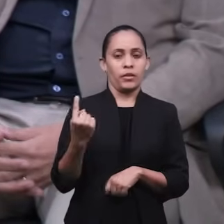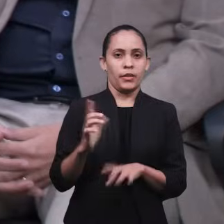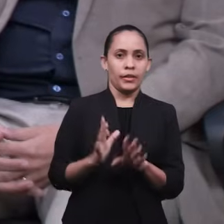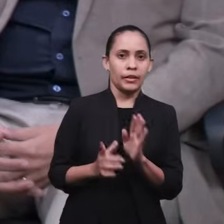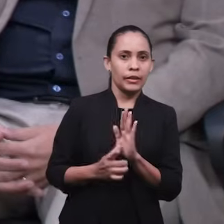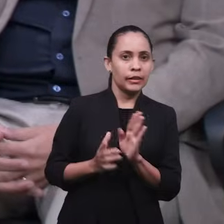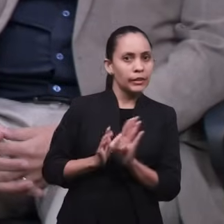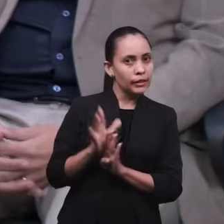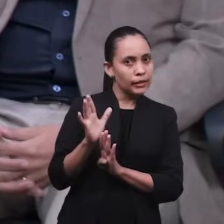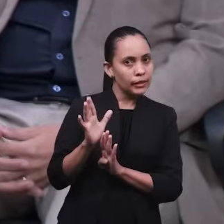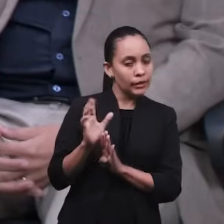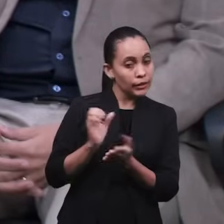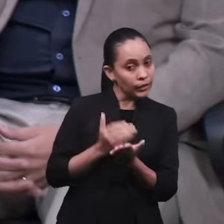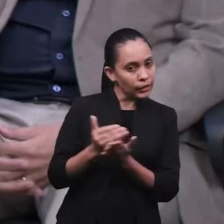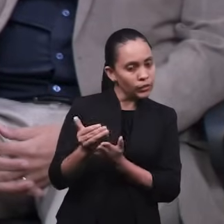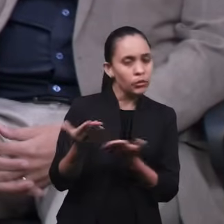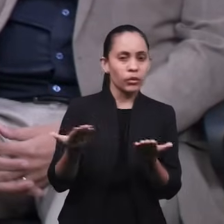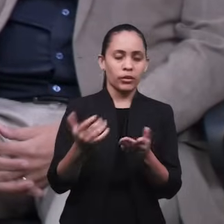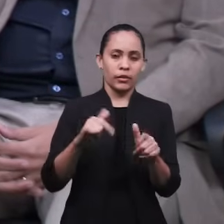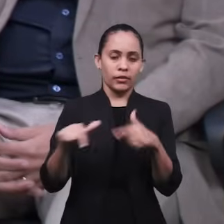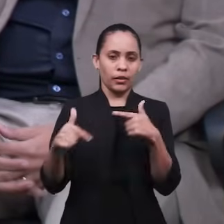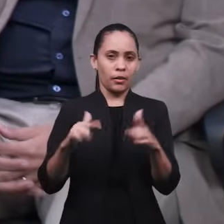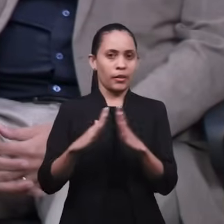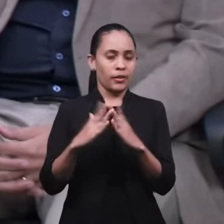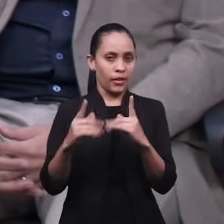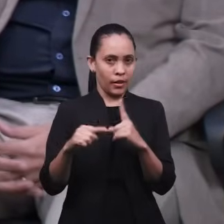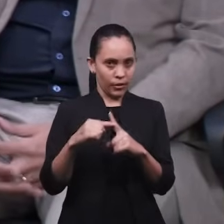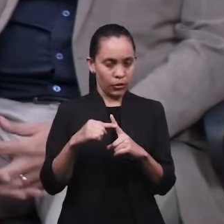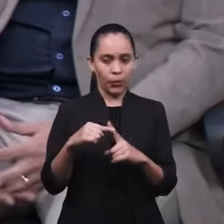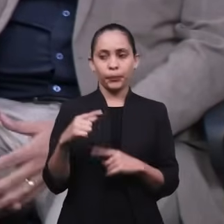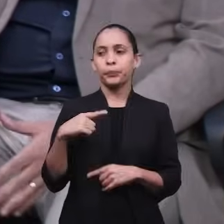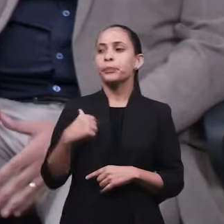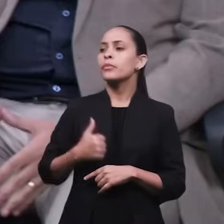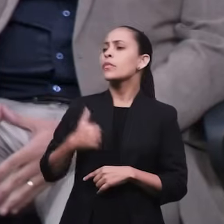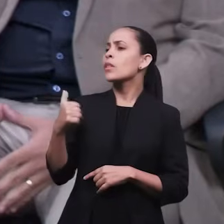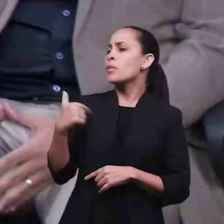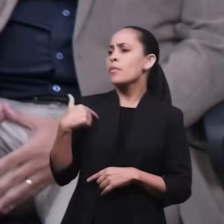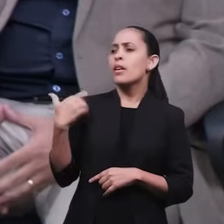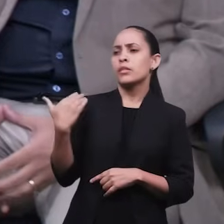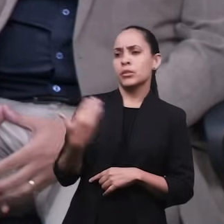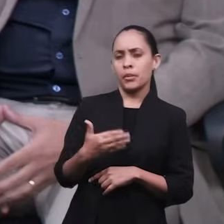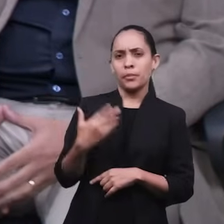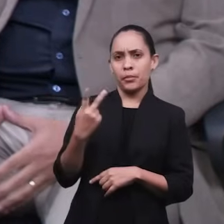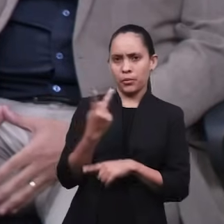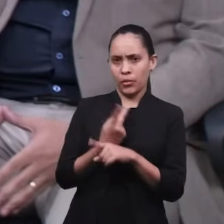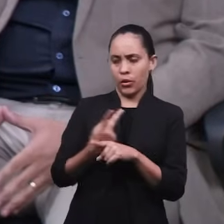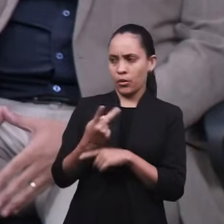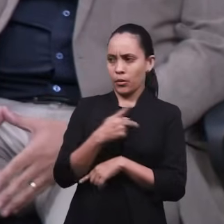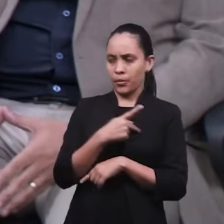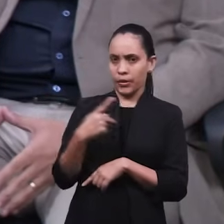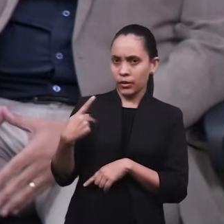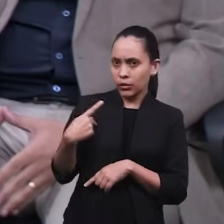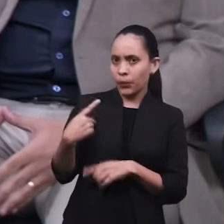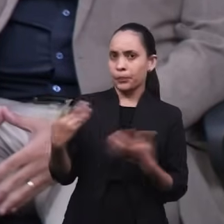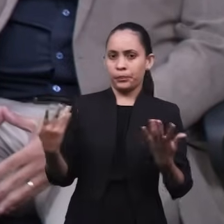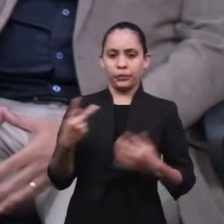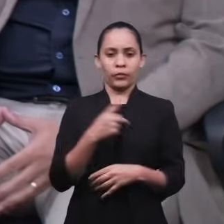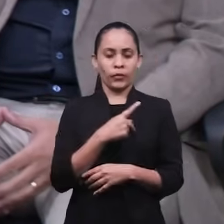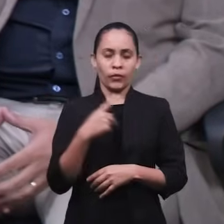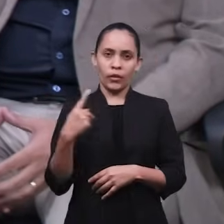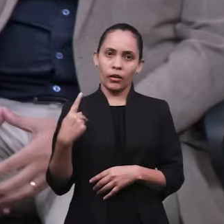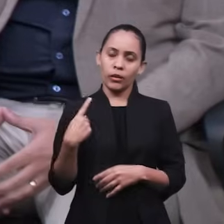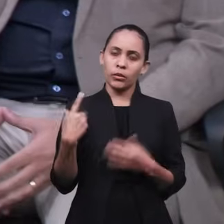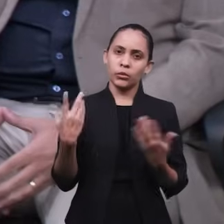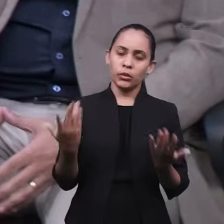o ideal é que o louvor seja trabalhado na igreja. Então, o primeiro passo do irmão é procurar o pastor. E os pastores estão